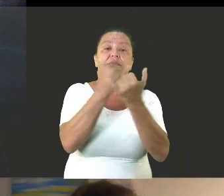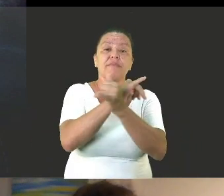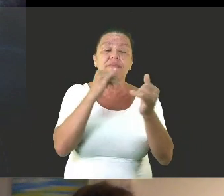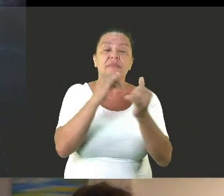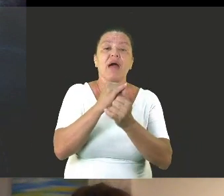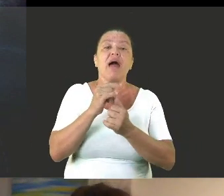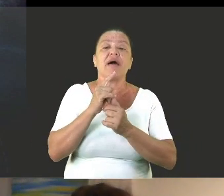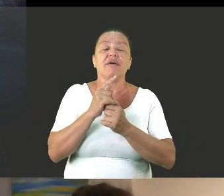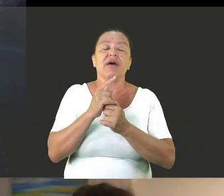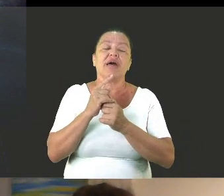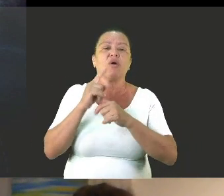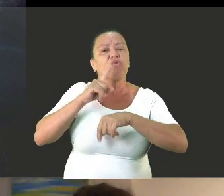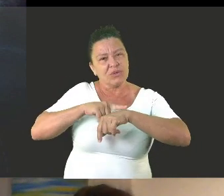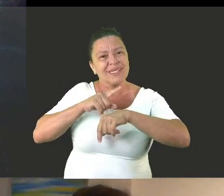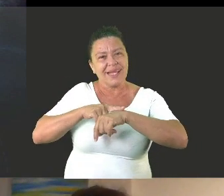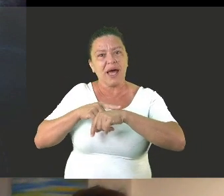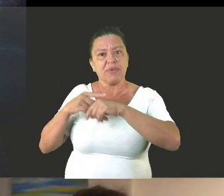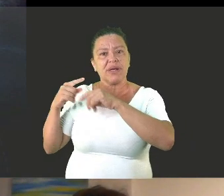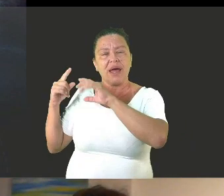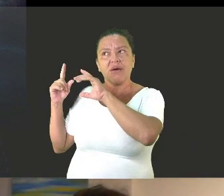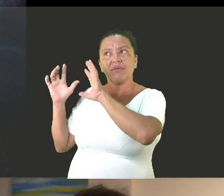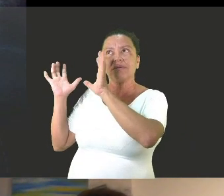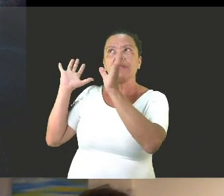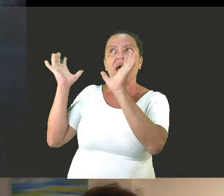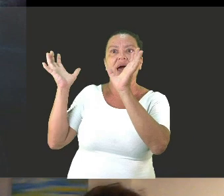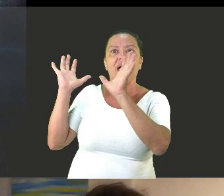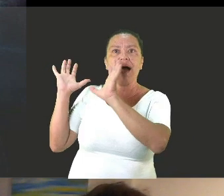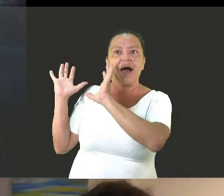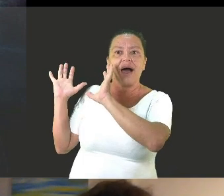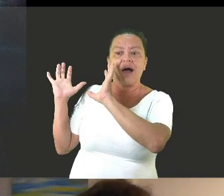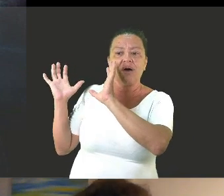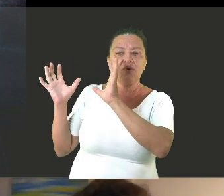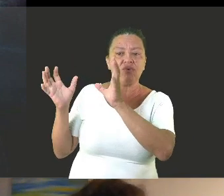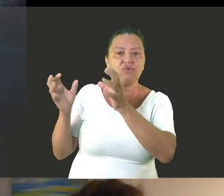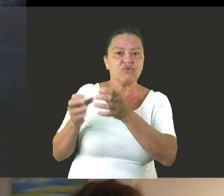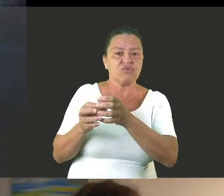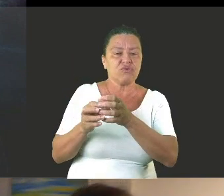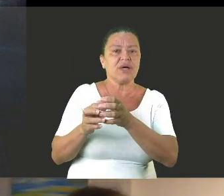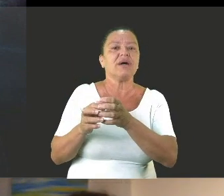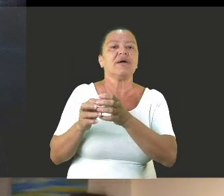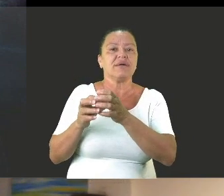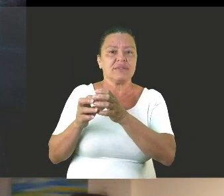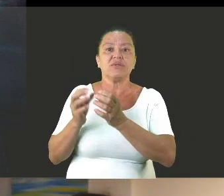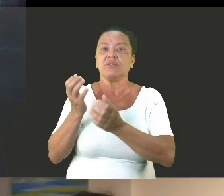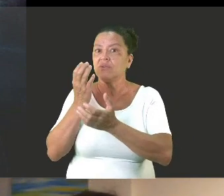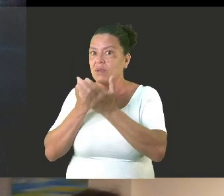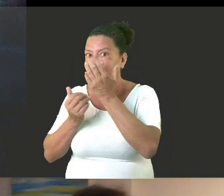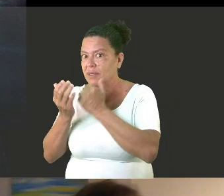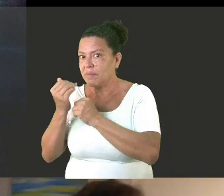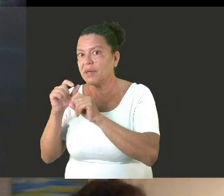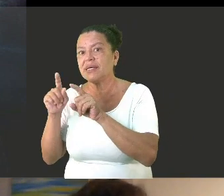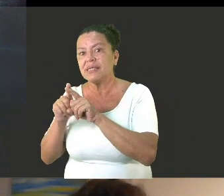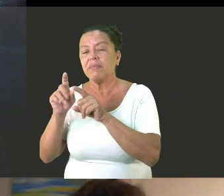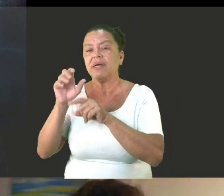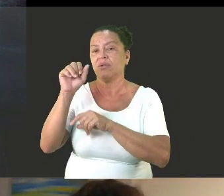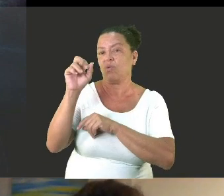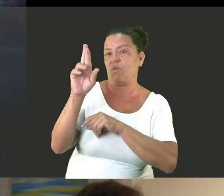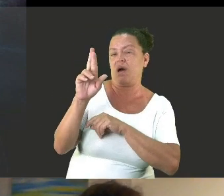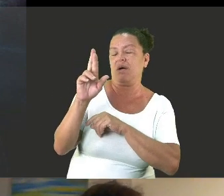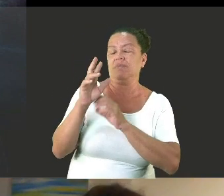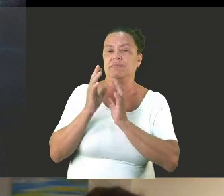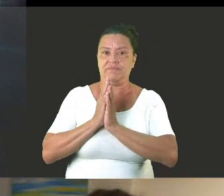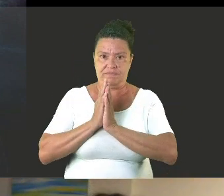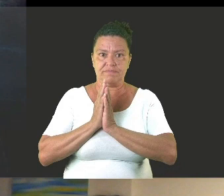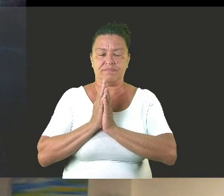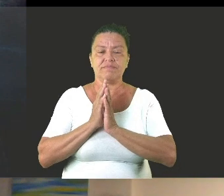aos poucos ao longo do tempo, ela não se renova, mas ela se origina do alimento e do ar.